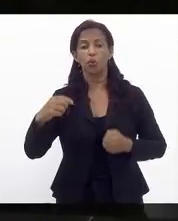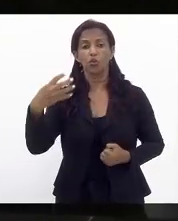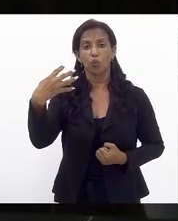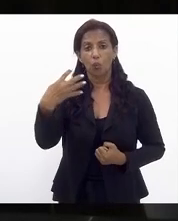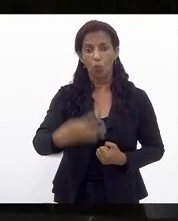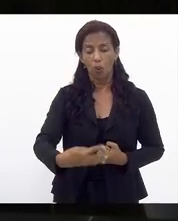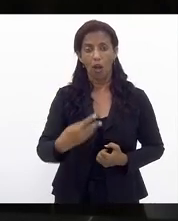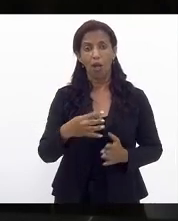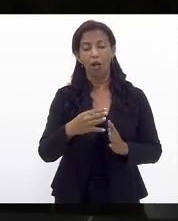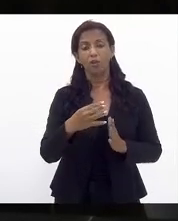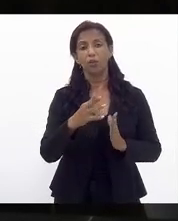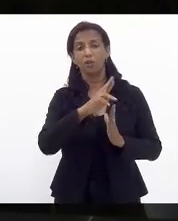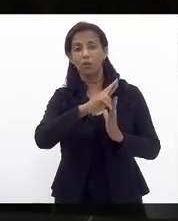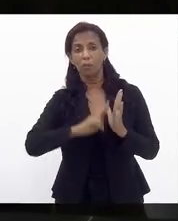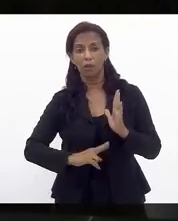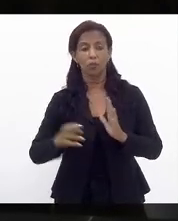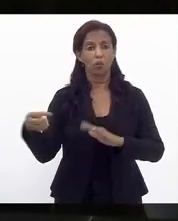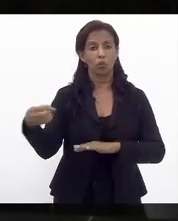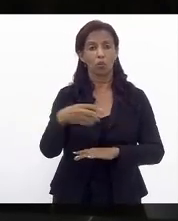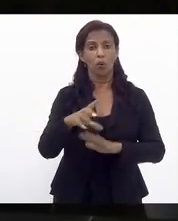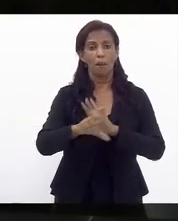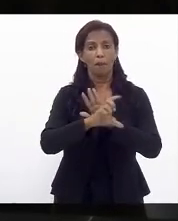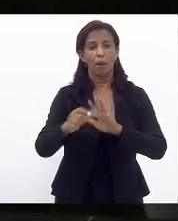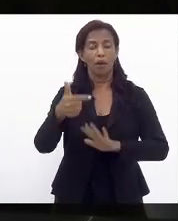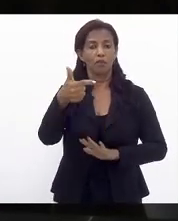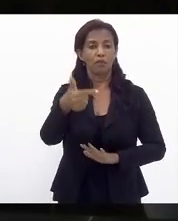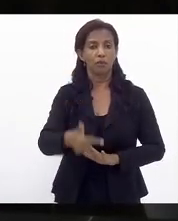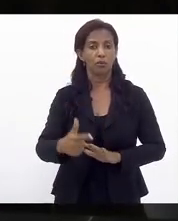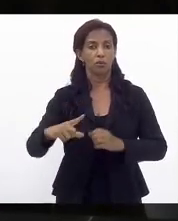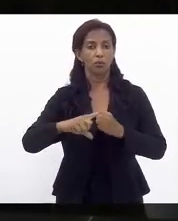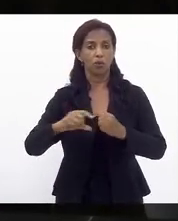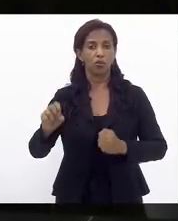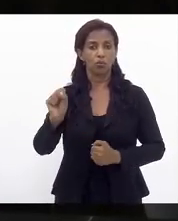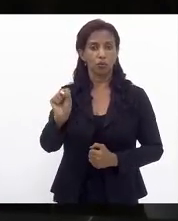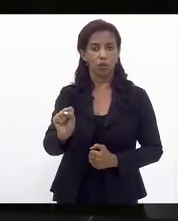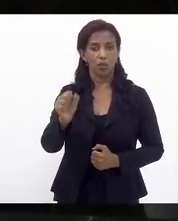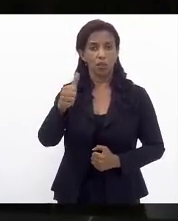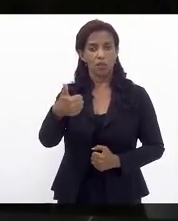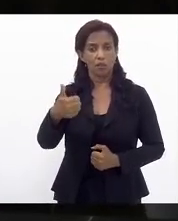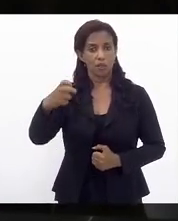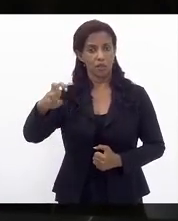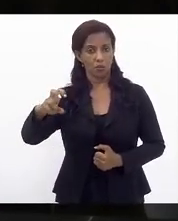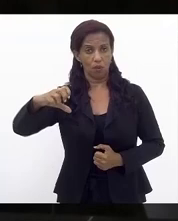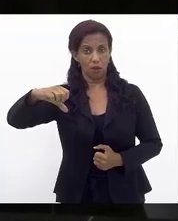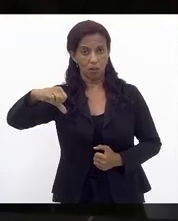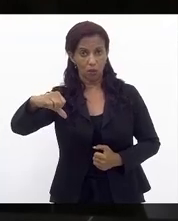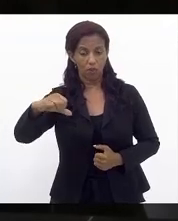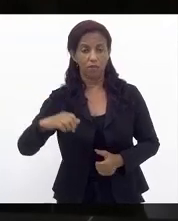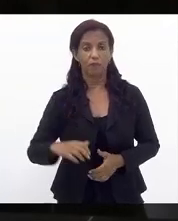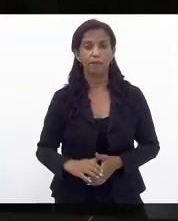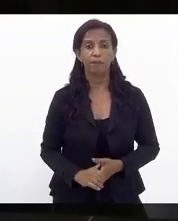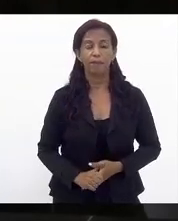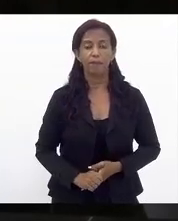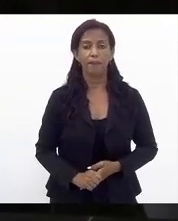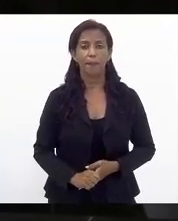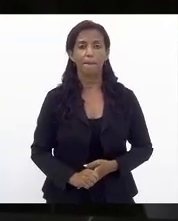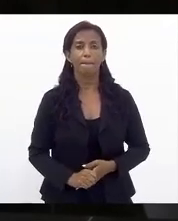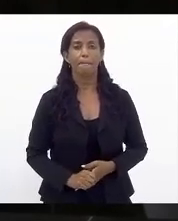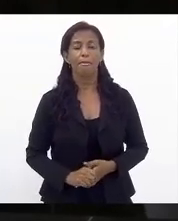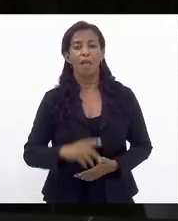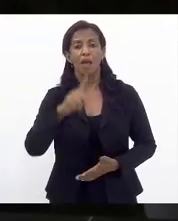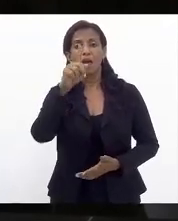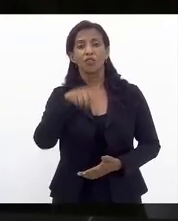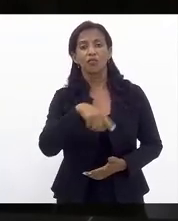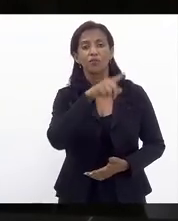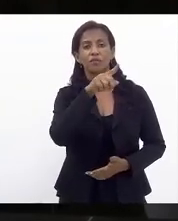4º que deu redação nova ao parágrafo segundo do artigo 8º da 159 as